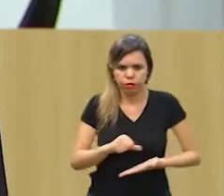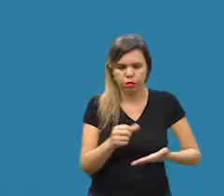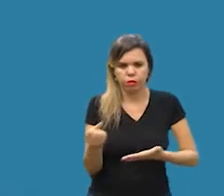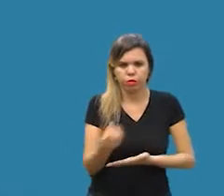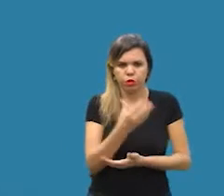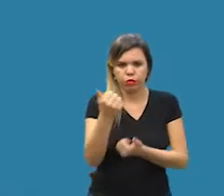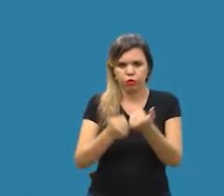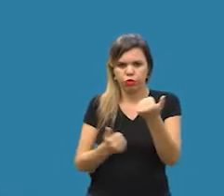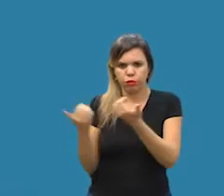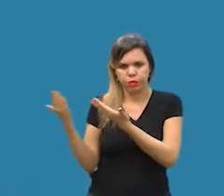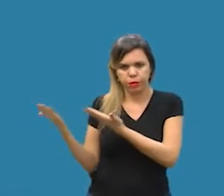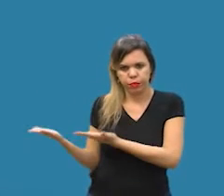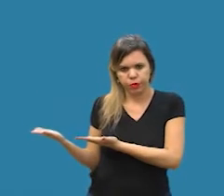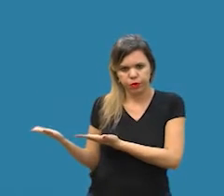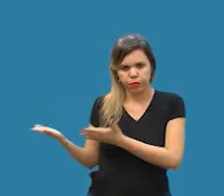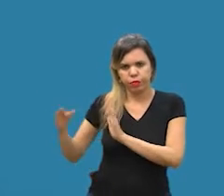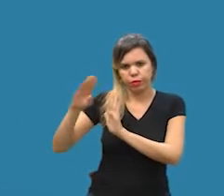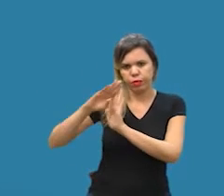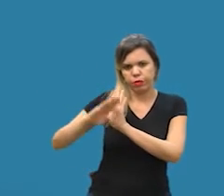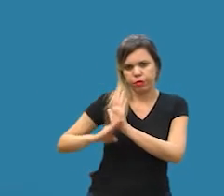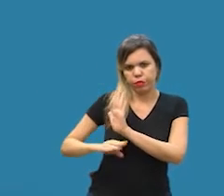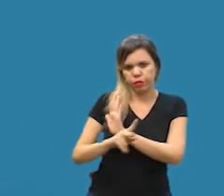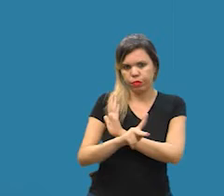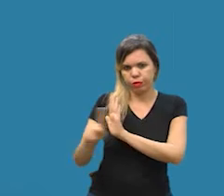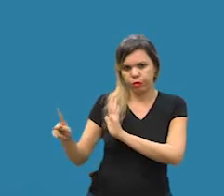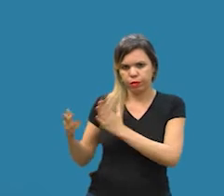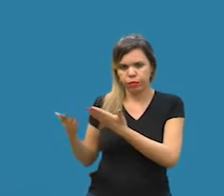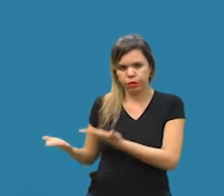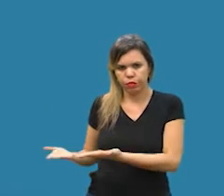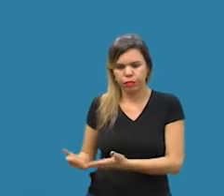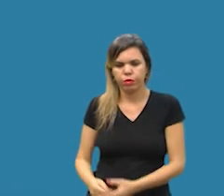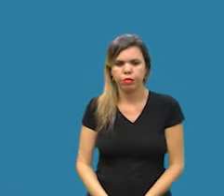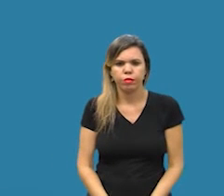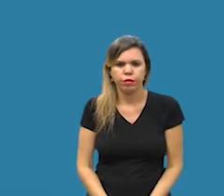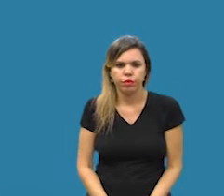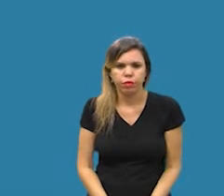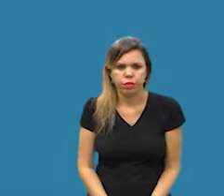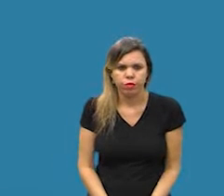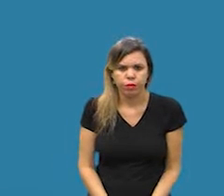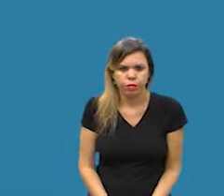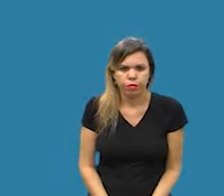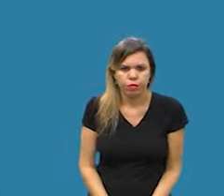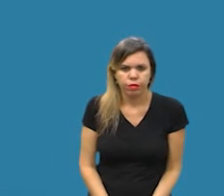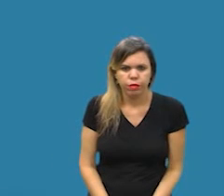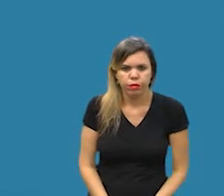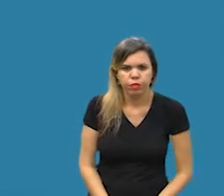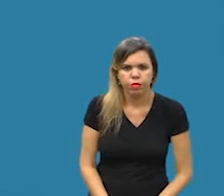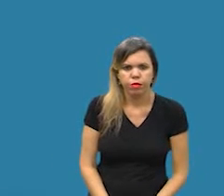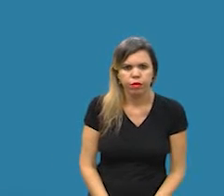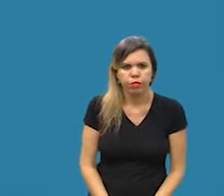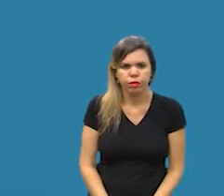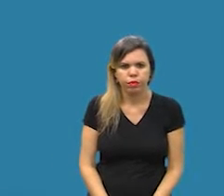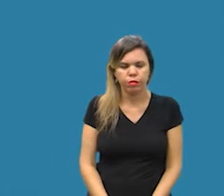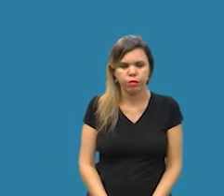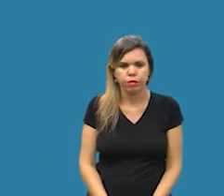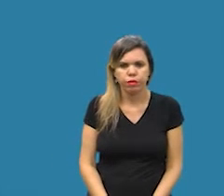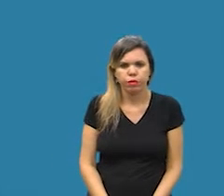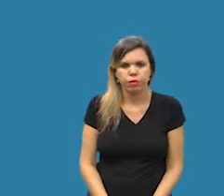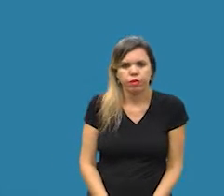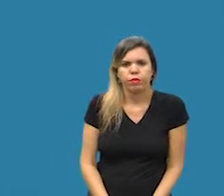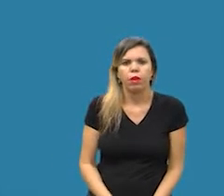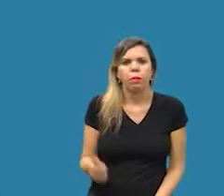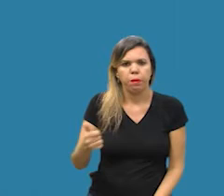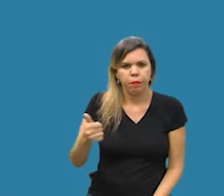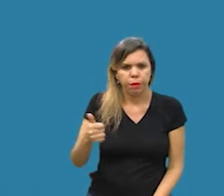nossa região. A nova diretoria é composta da seguinte forma: o presidente é José Carlos Silva, o Zé Carlos, de Campinas.